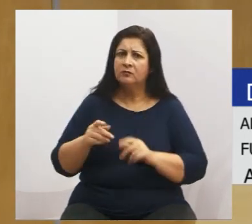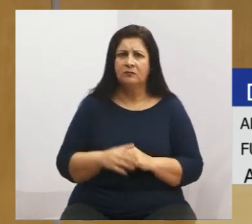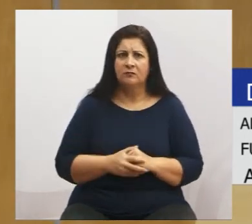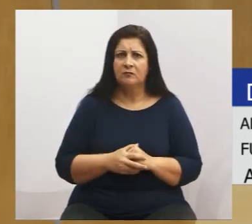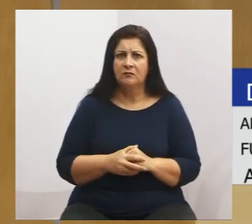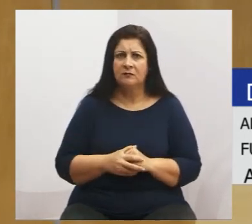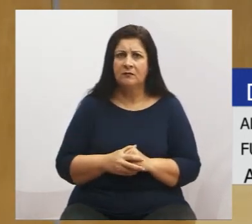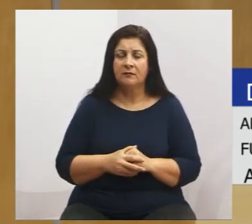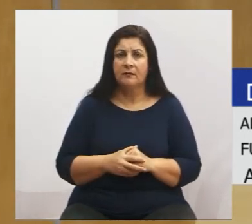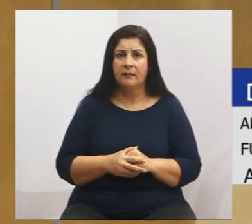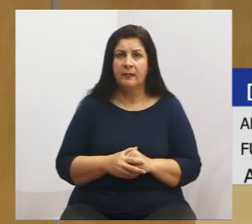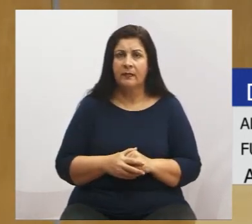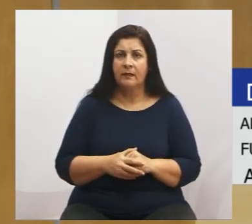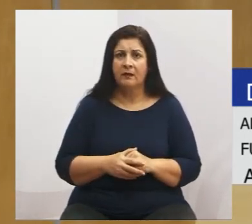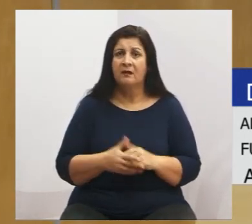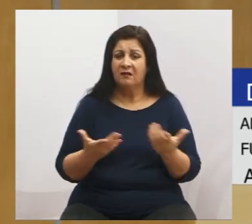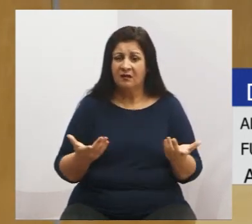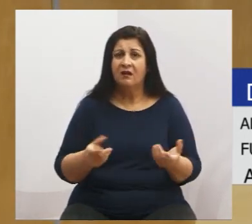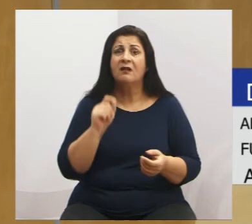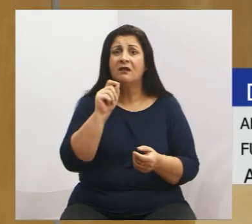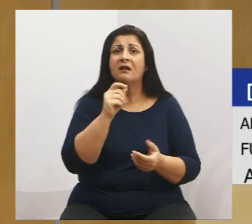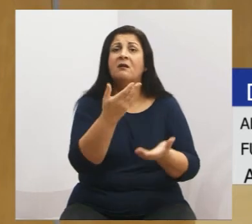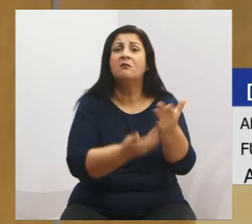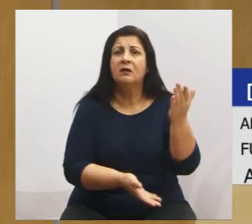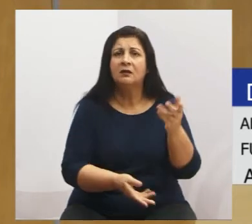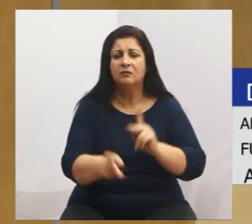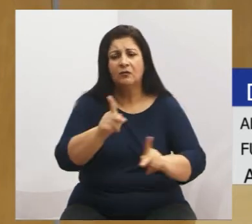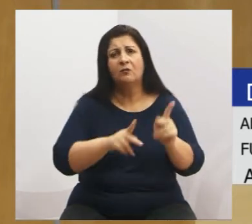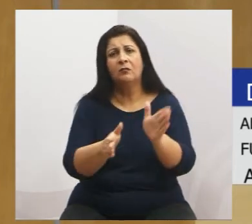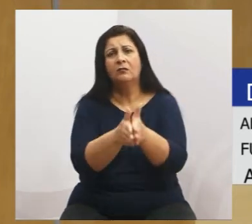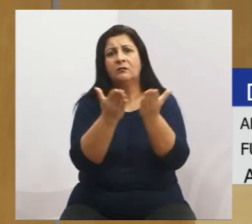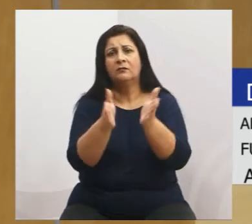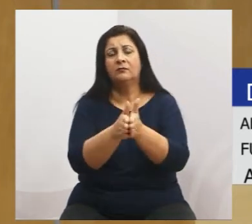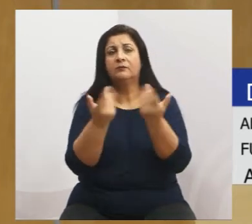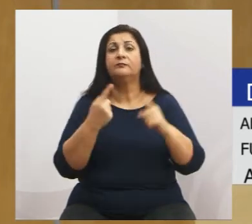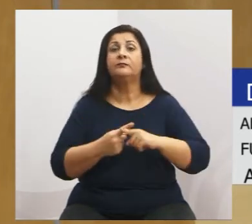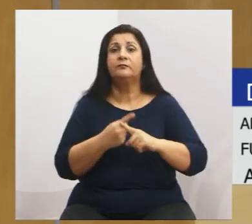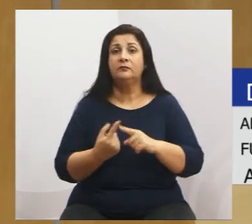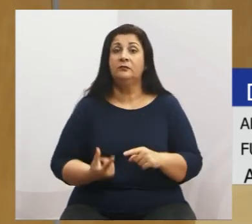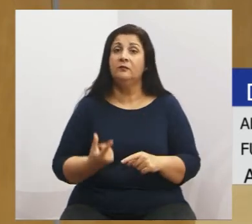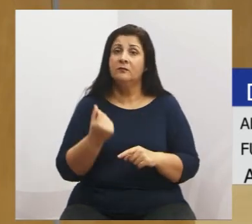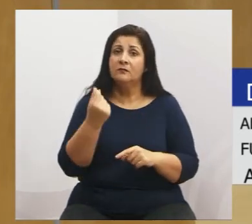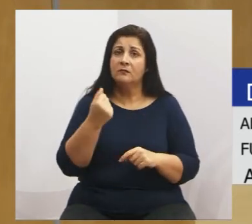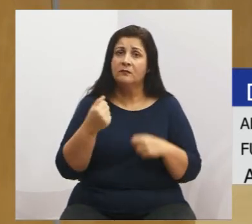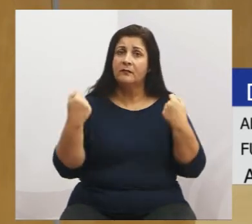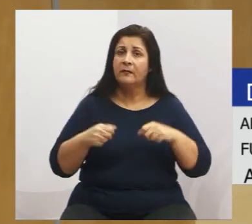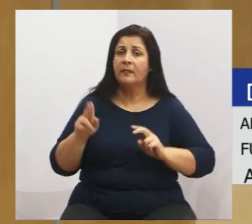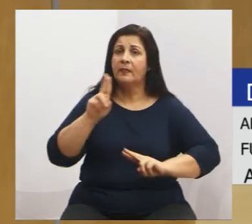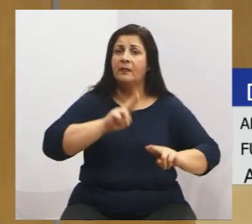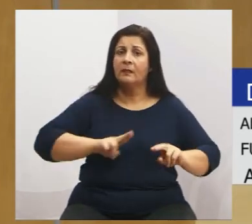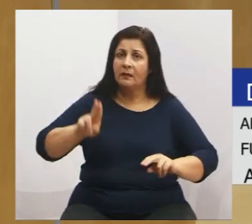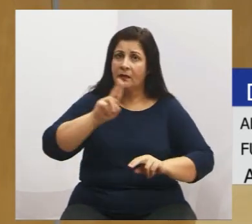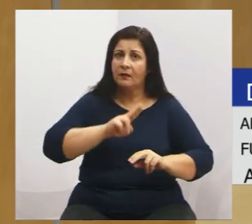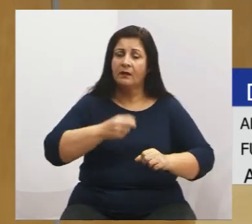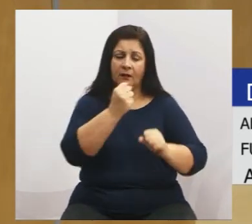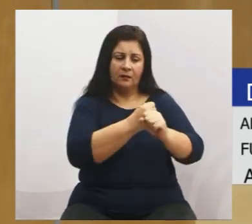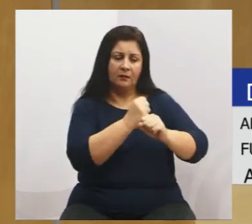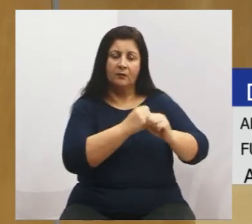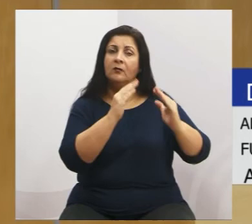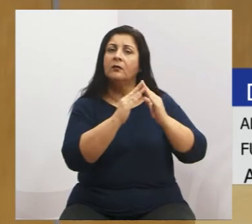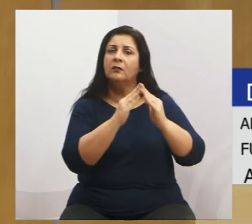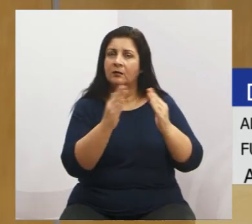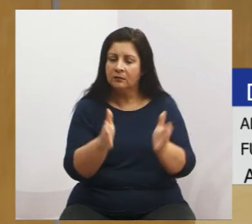desviados principalmente da população mais carente, porque esse dinheiro deveria ter sido usado na construção de